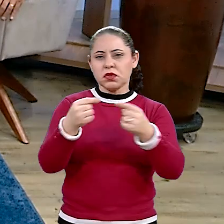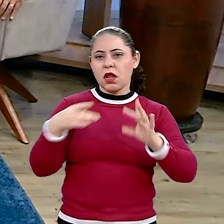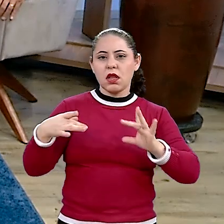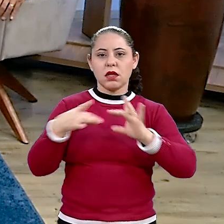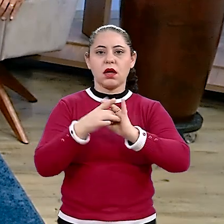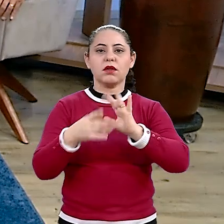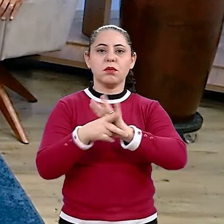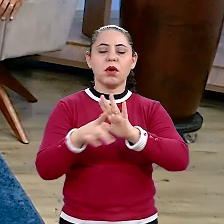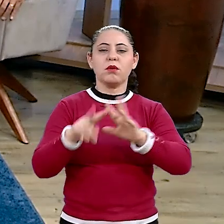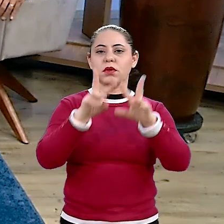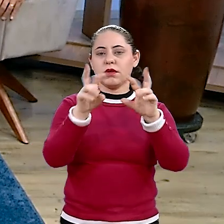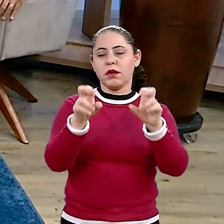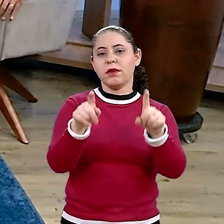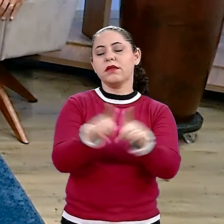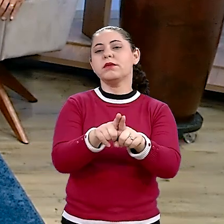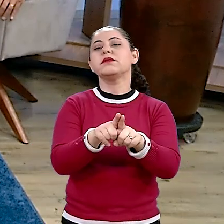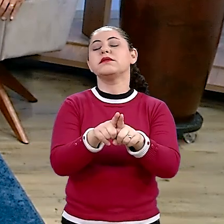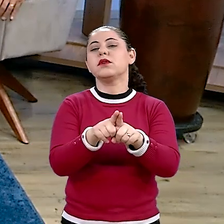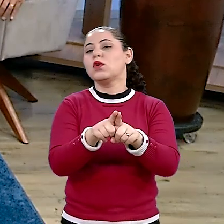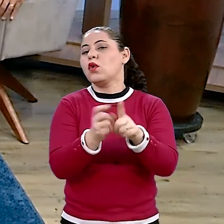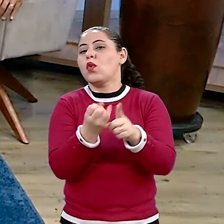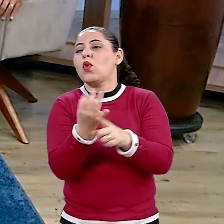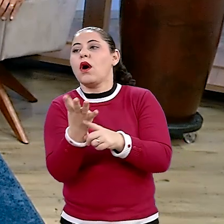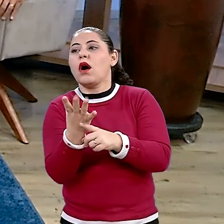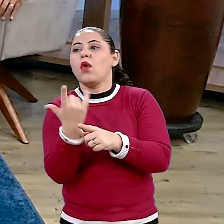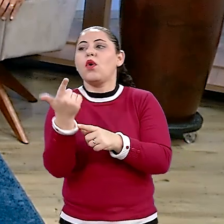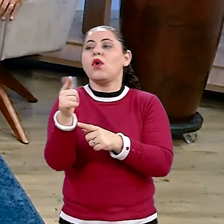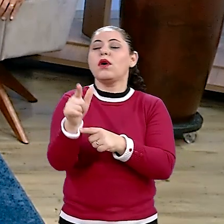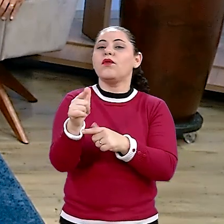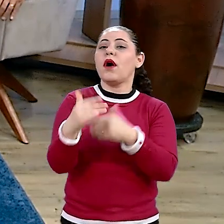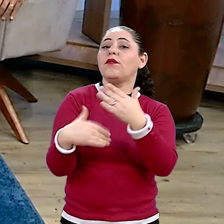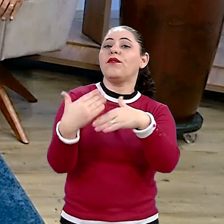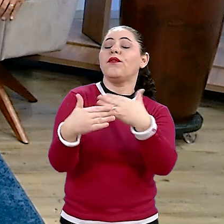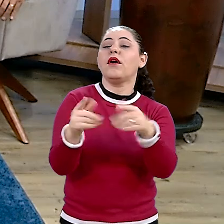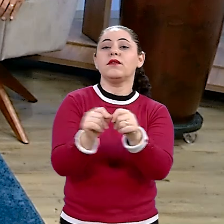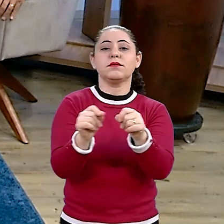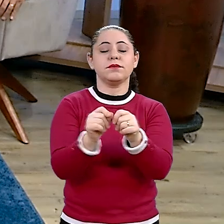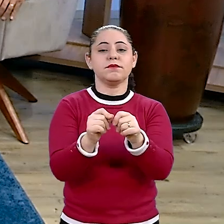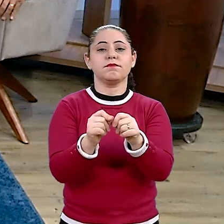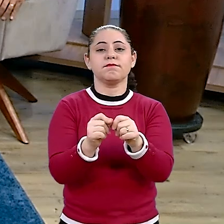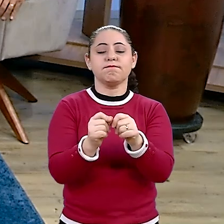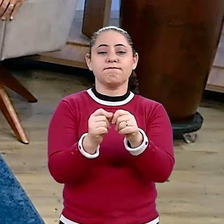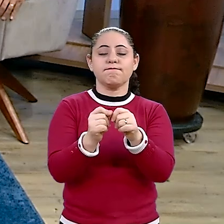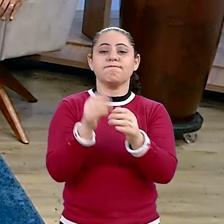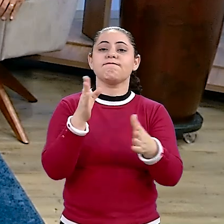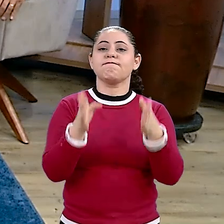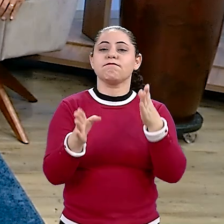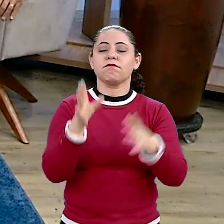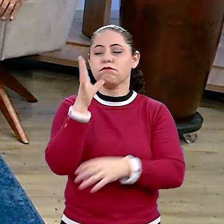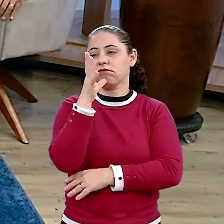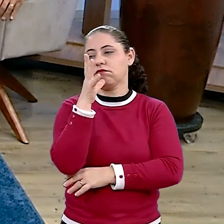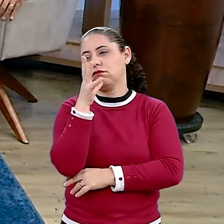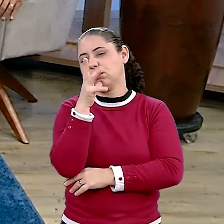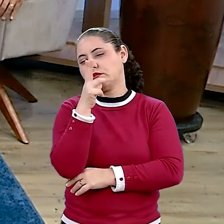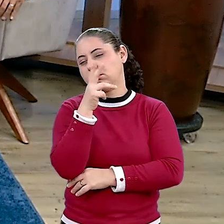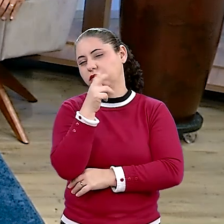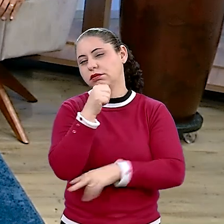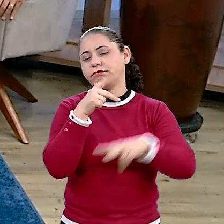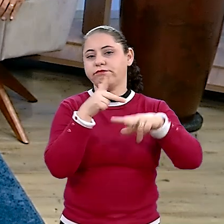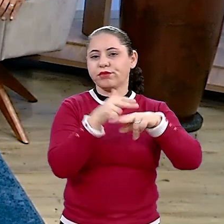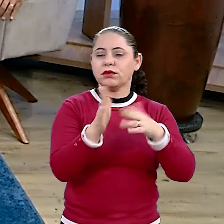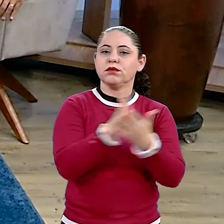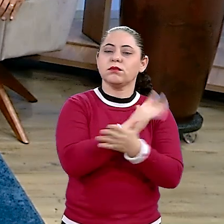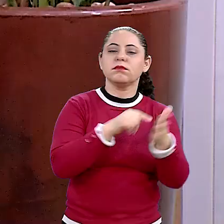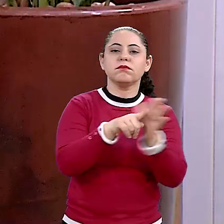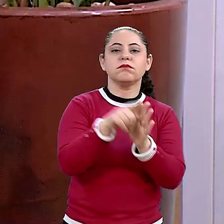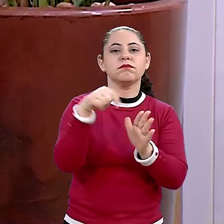de certa forma, a esse assunto também. Quais os próximos passos nesse segundo semestre, deputado, com relação a essa demora por procedimentos